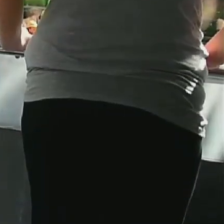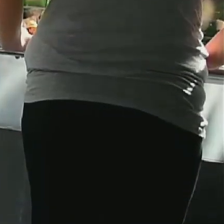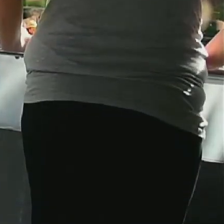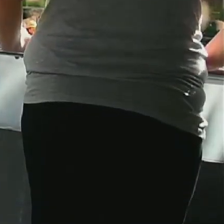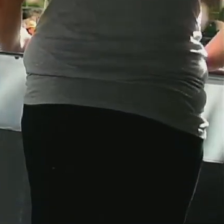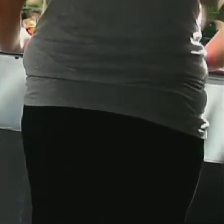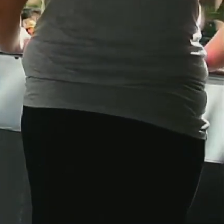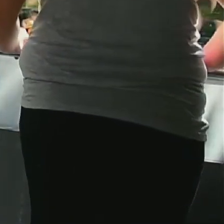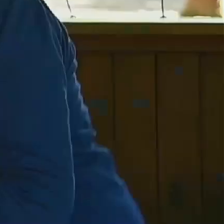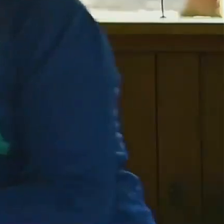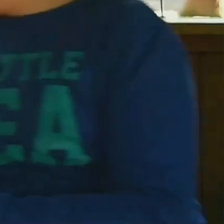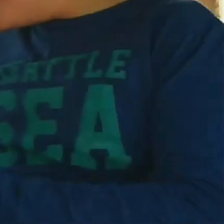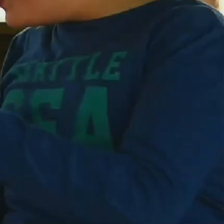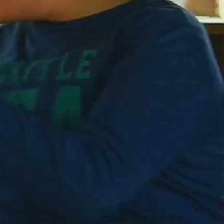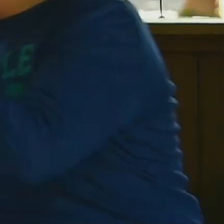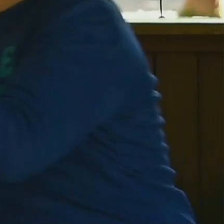sociais.